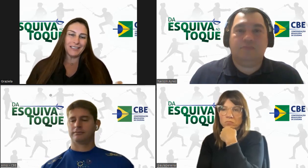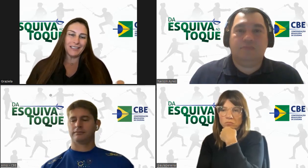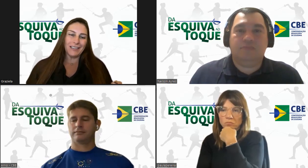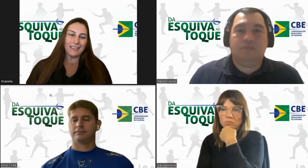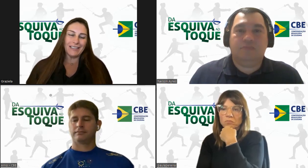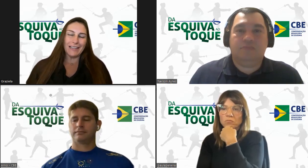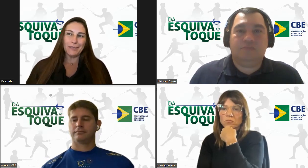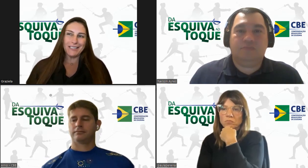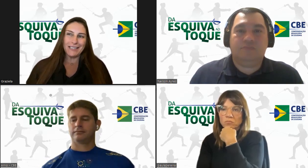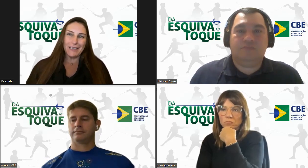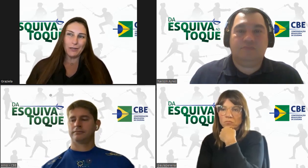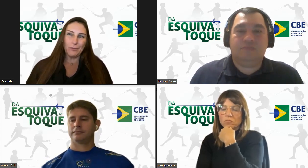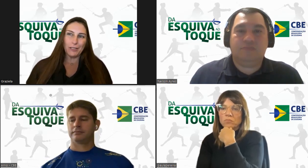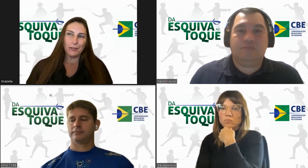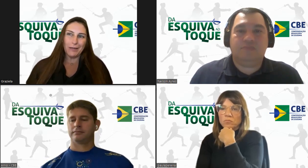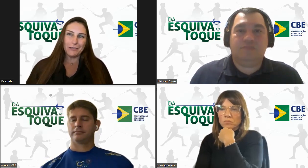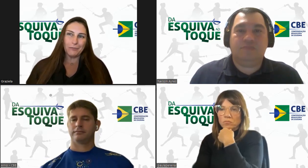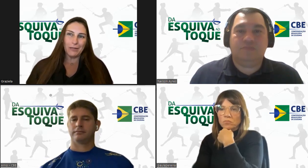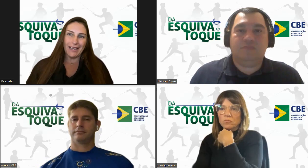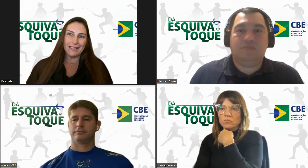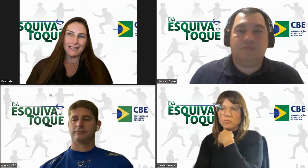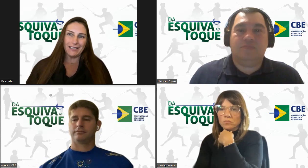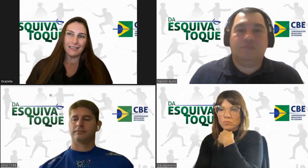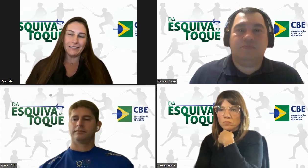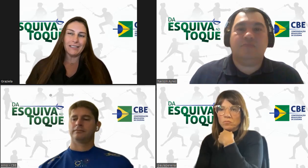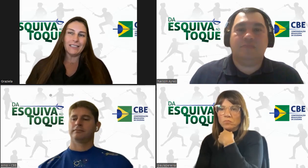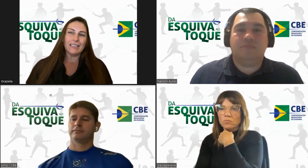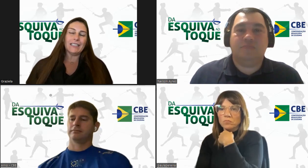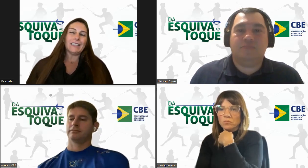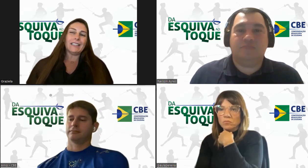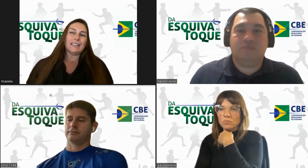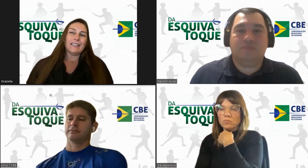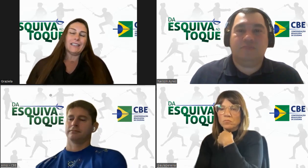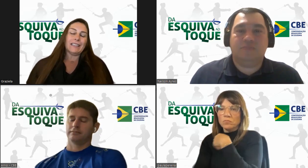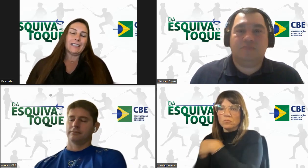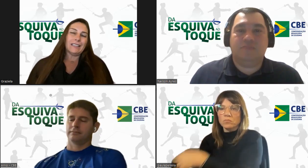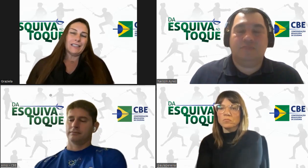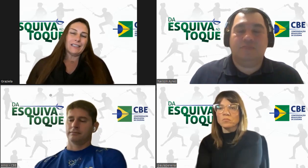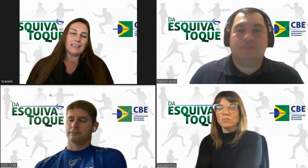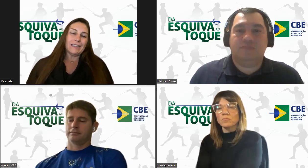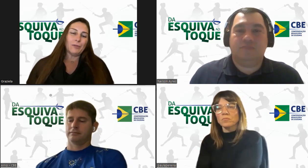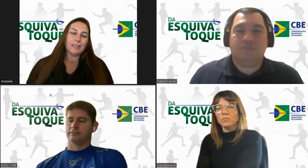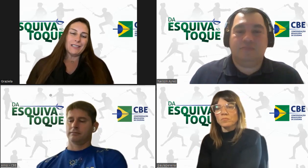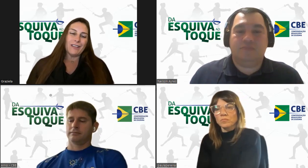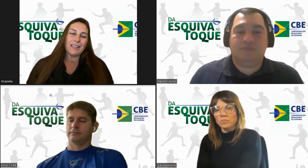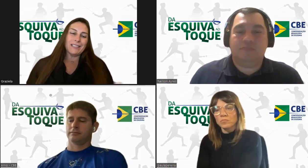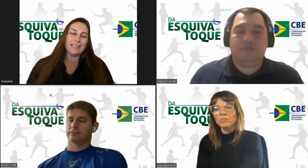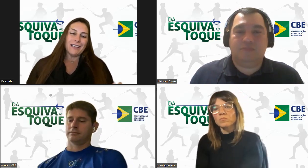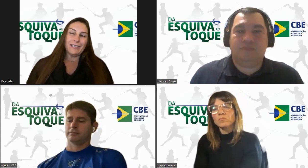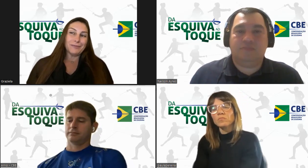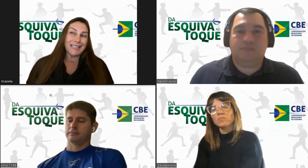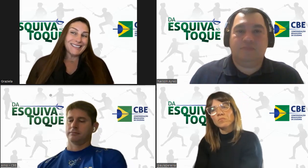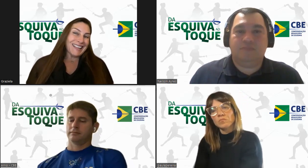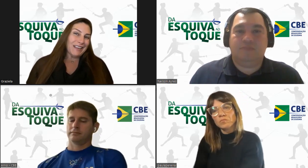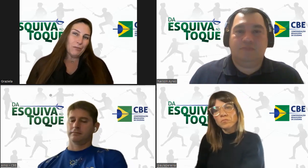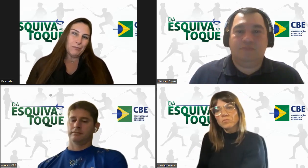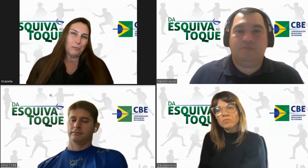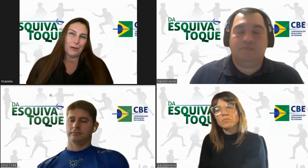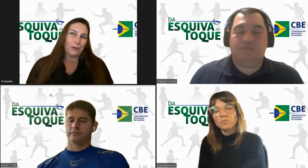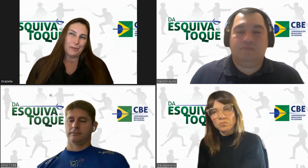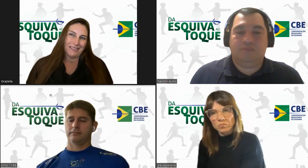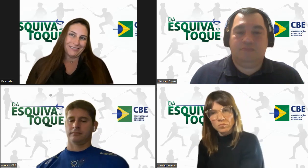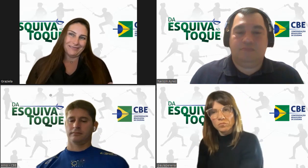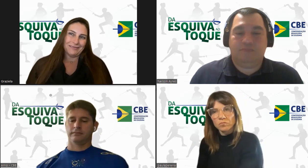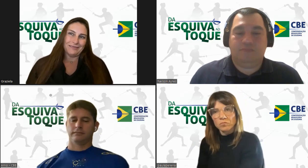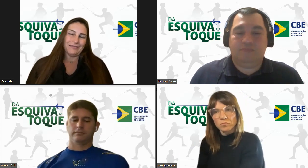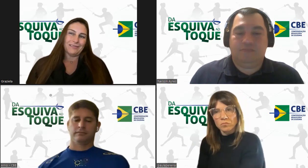um ponto aí que a realidade brasileira é um pouquinho mais complexa né e muitas vezes ele não tem tempo